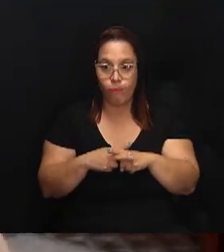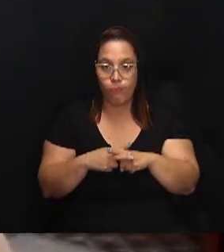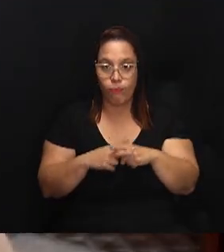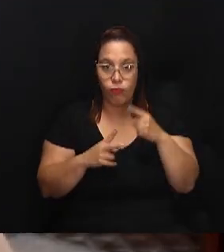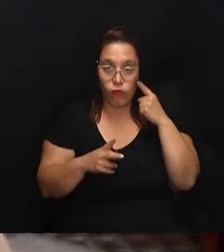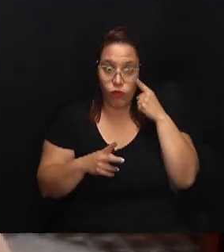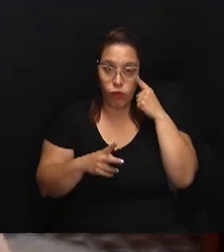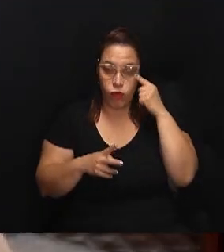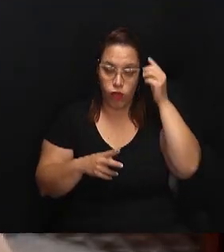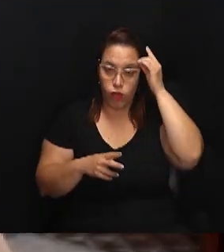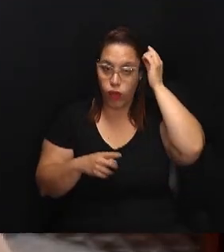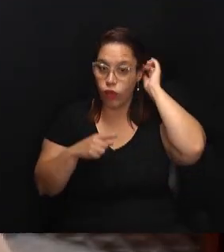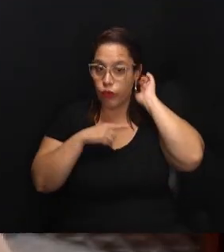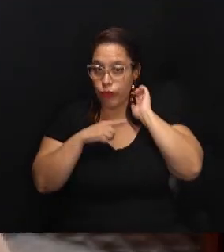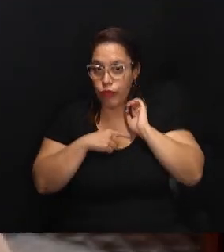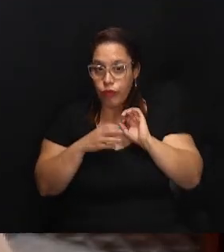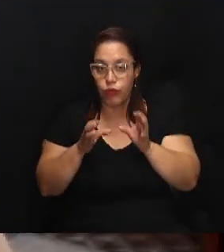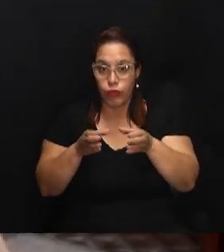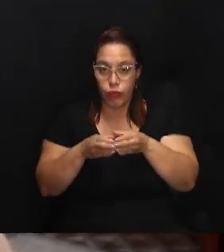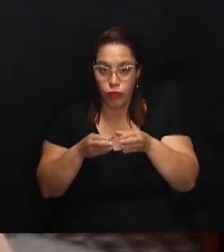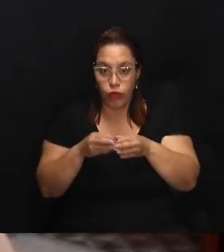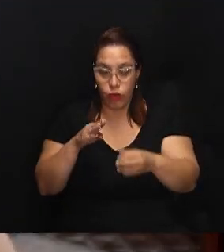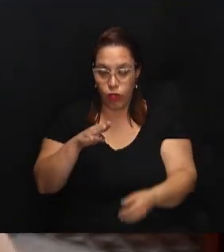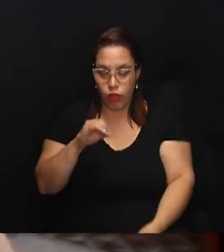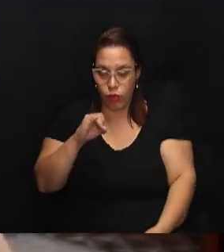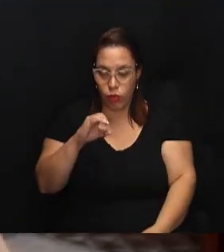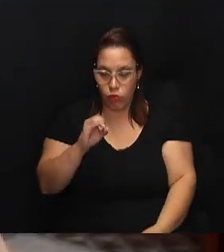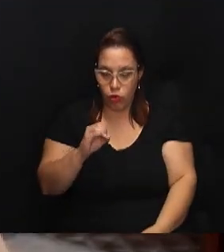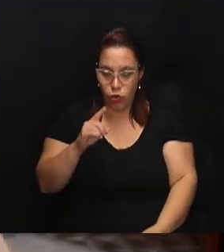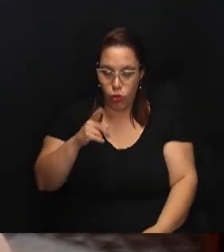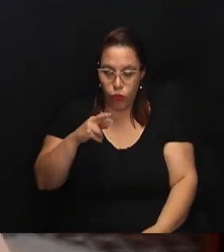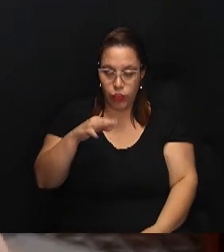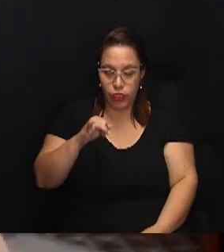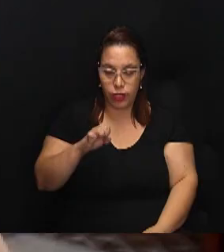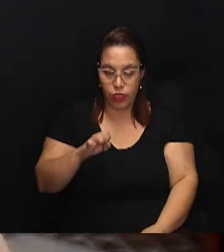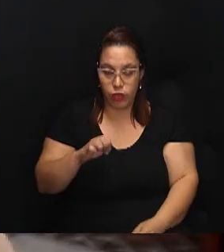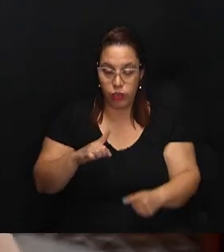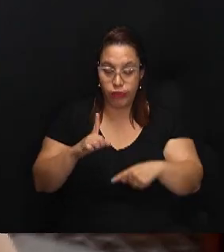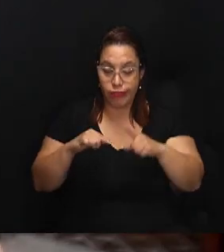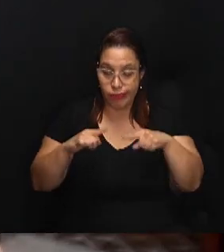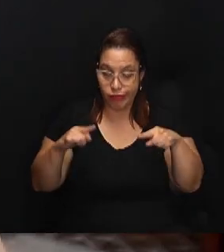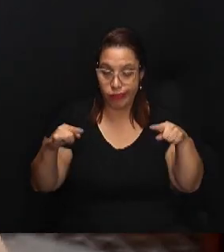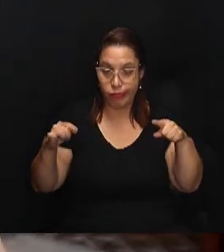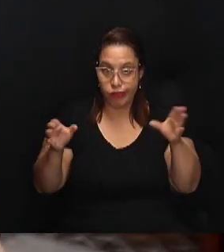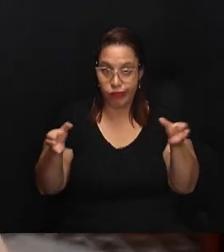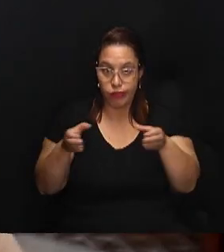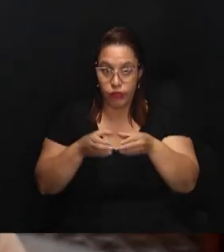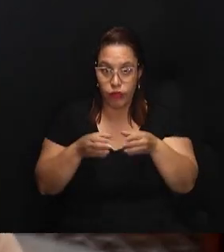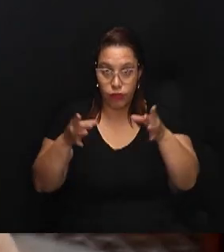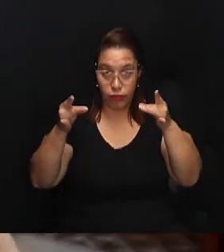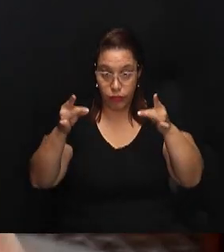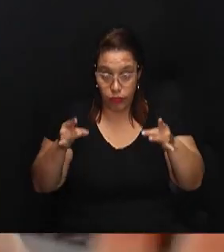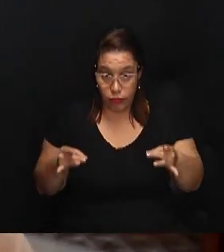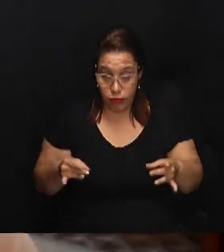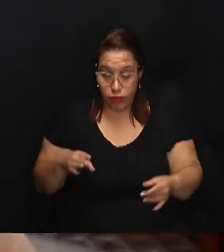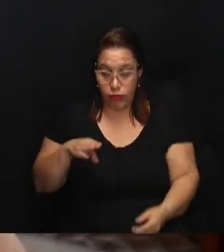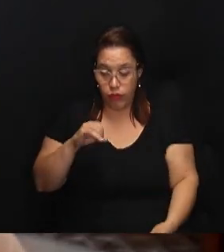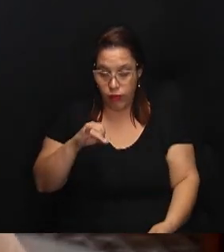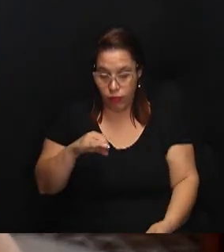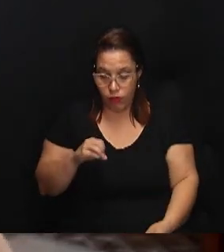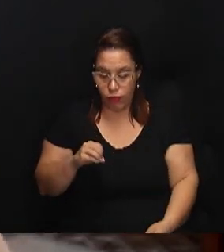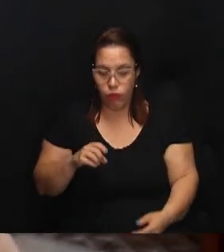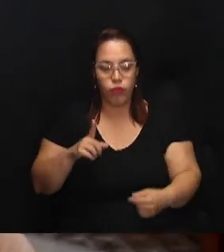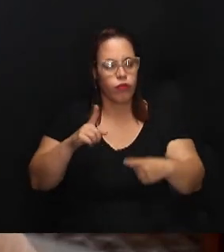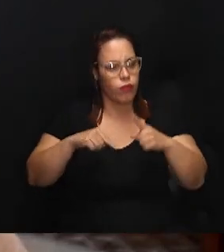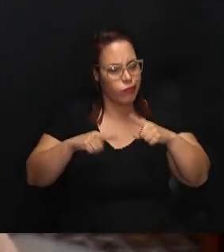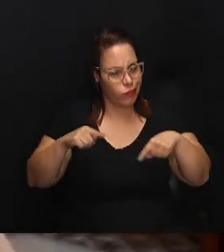ferramentas. E e nós também tínhamos um grupo de biodiversidade, que é um grupo que reunia